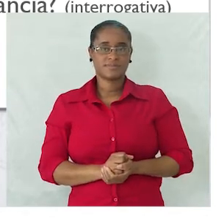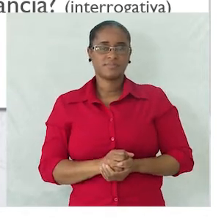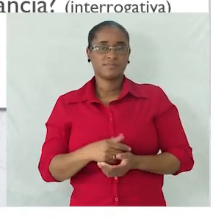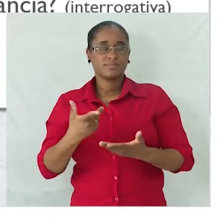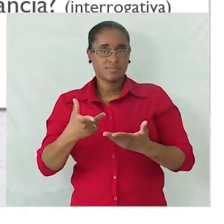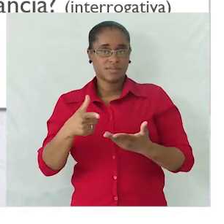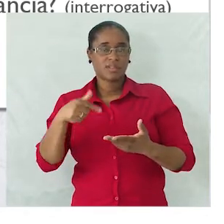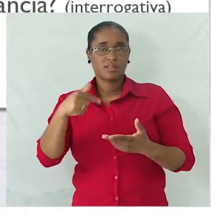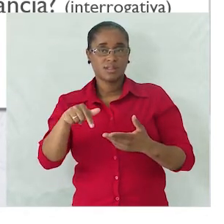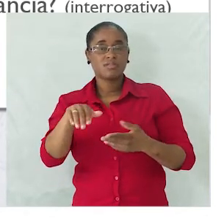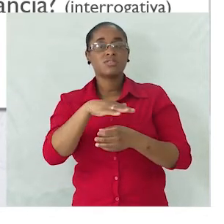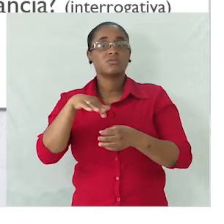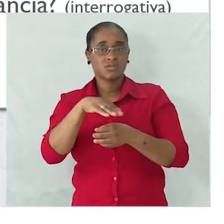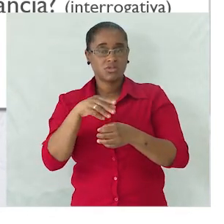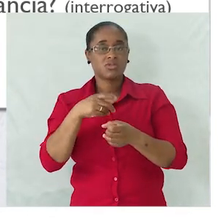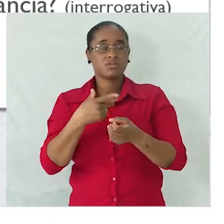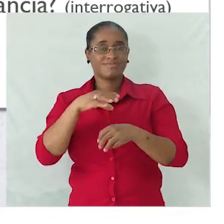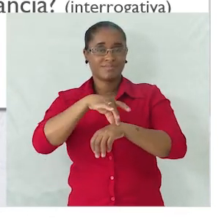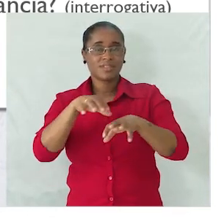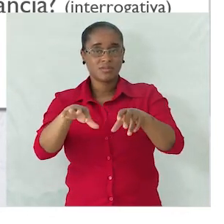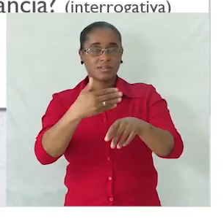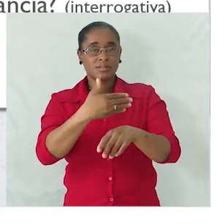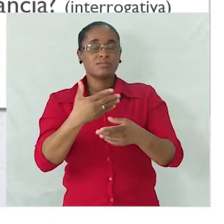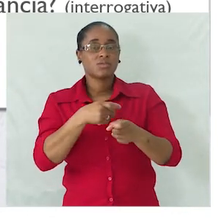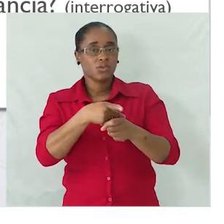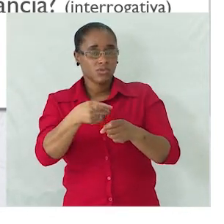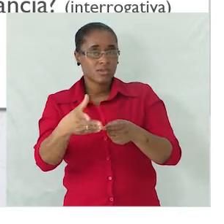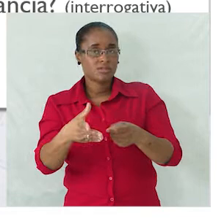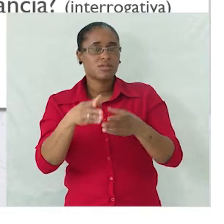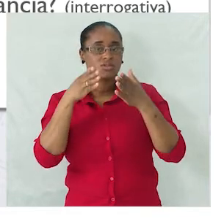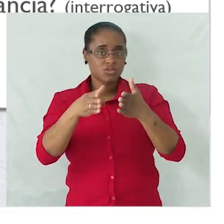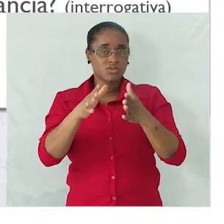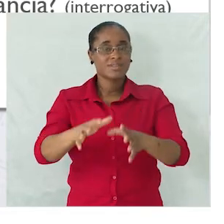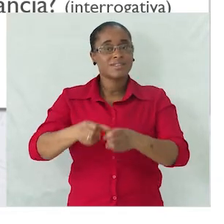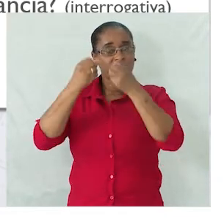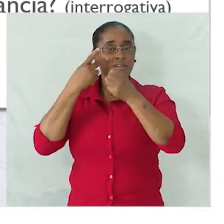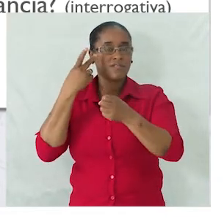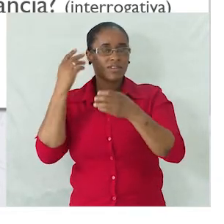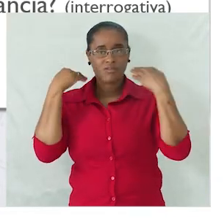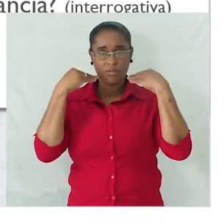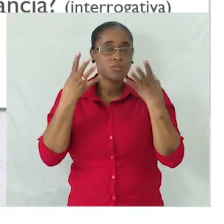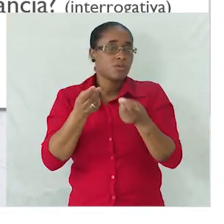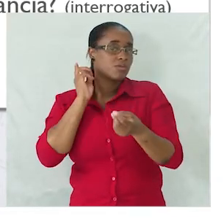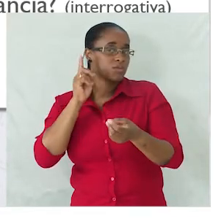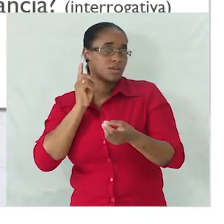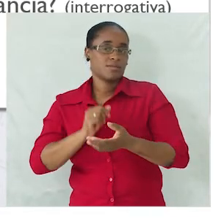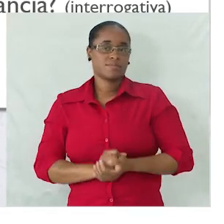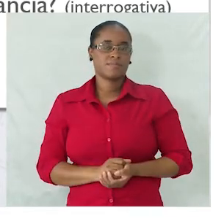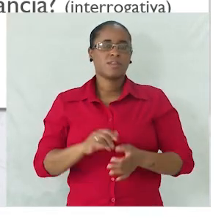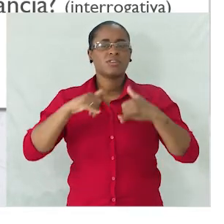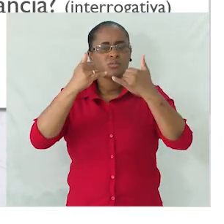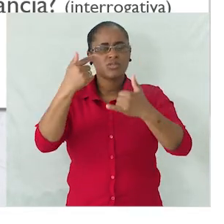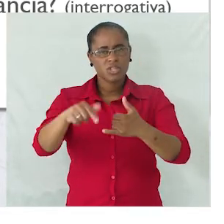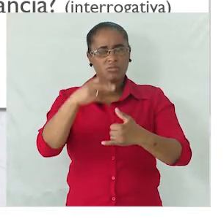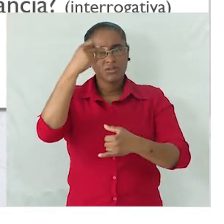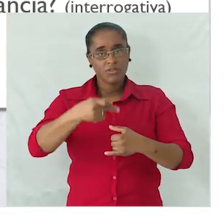Covid-19, seguir os conselhos ajuda a salvar vidas. Uma informação muito pertinente e importante. Depois temos: fique em